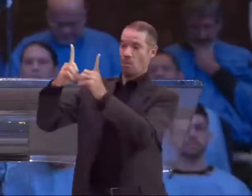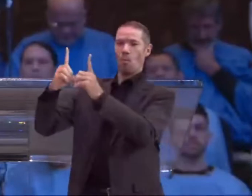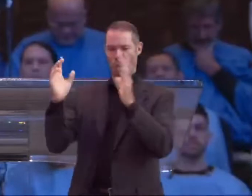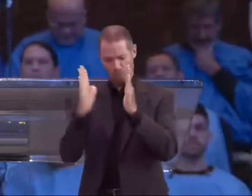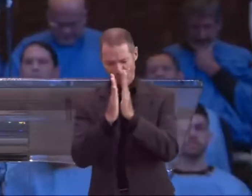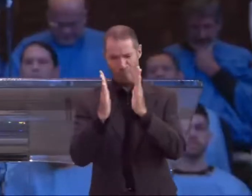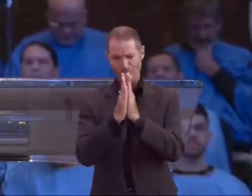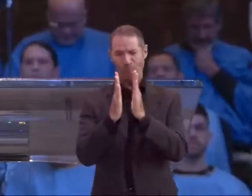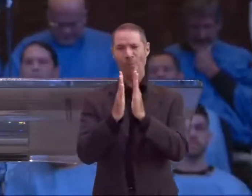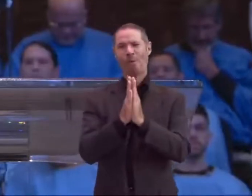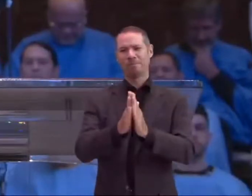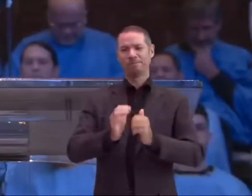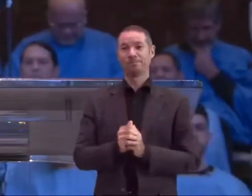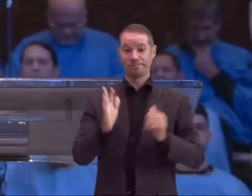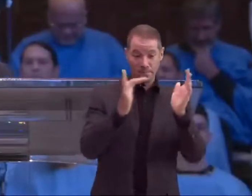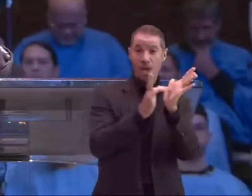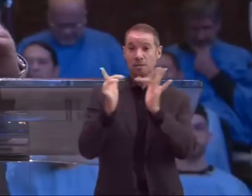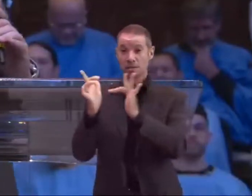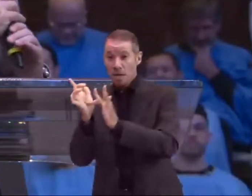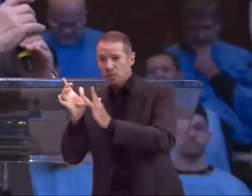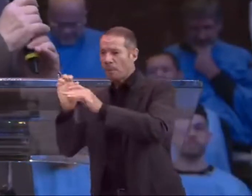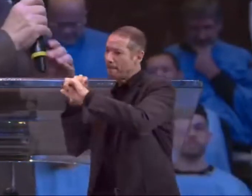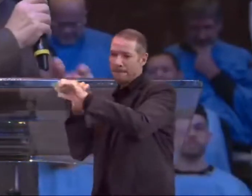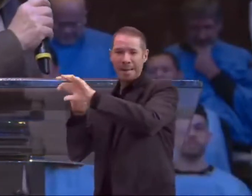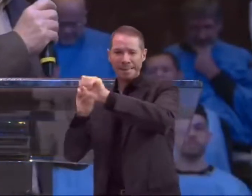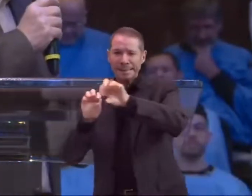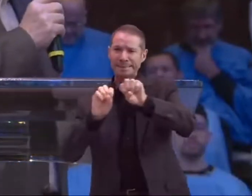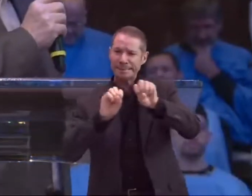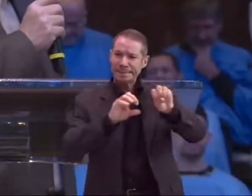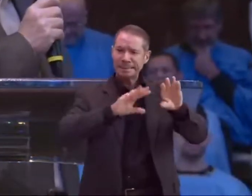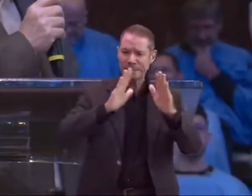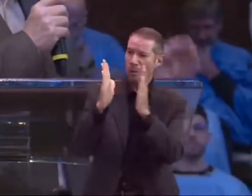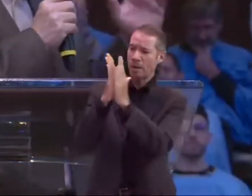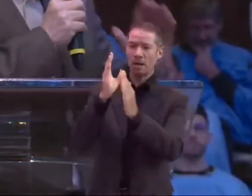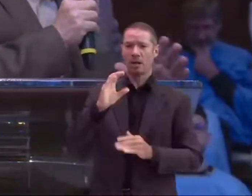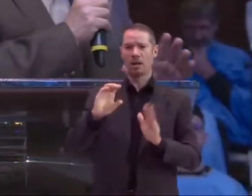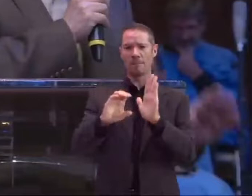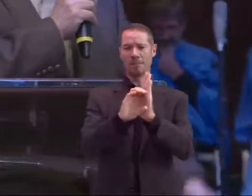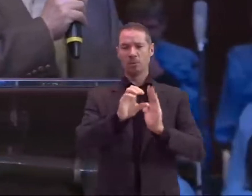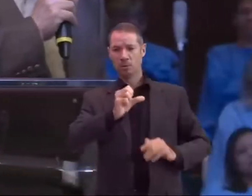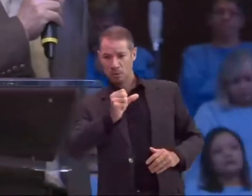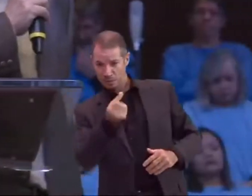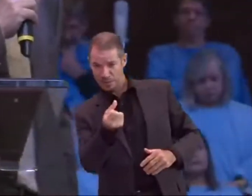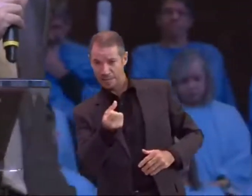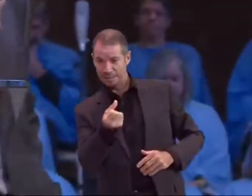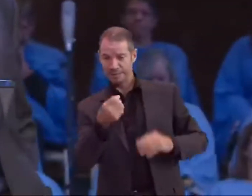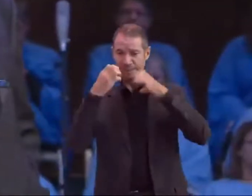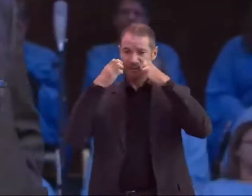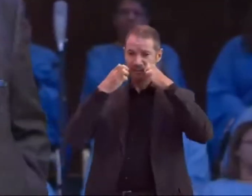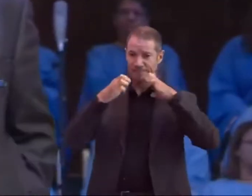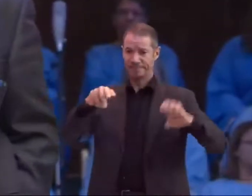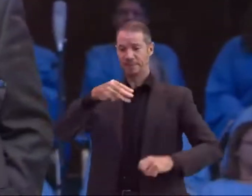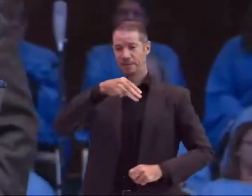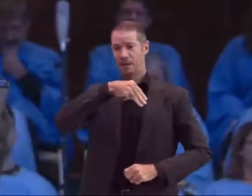da oração. E Jesus vai ensinar a respeito da oração no capítulo 6 do Evangelho